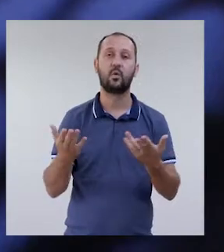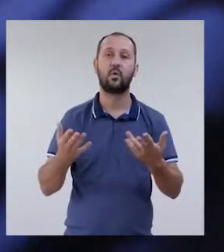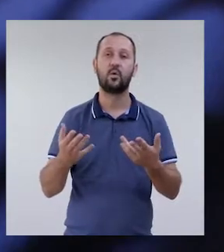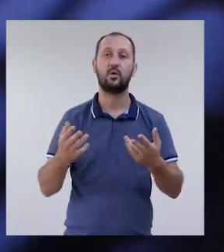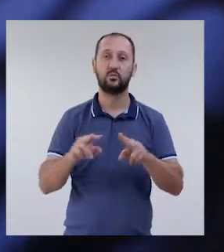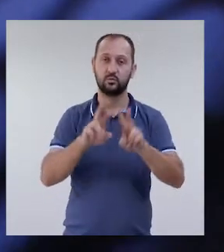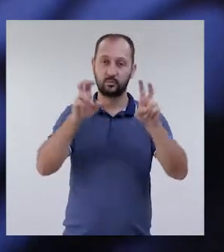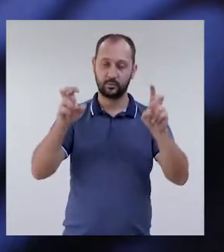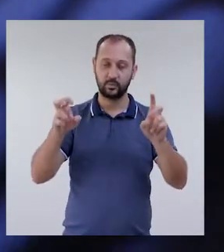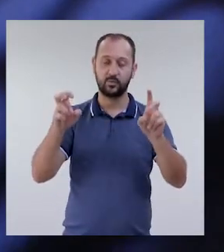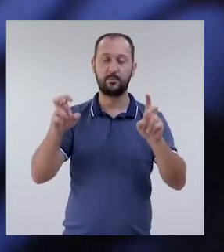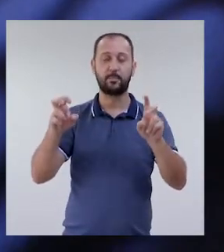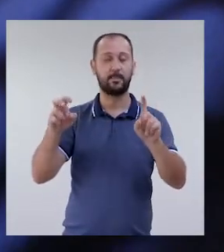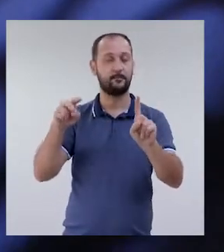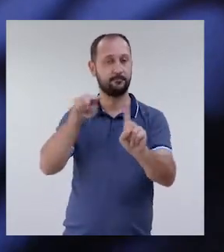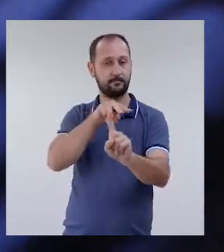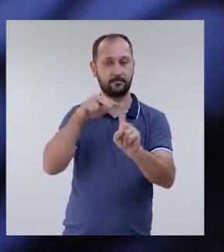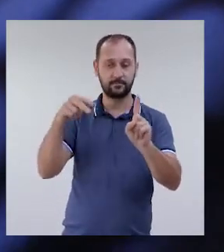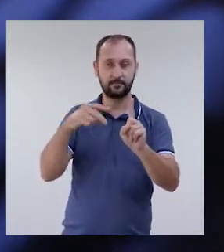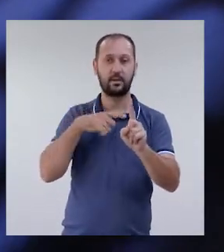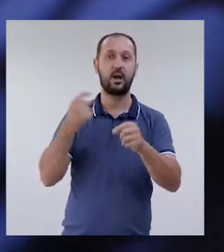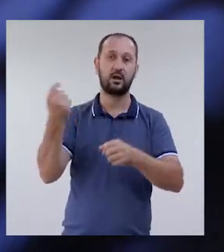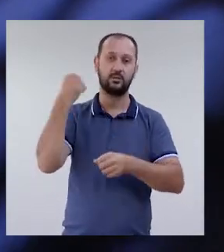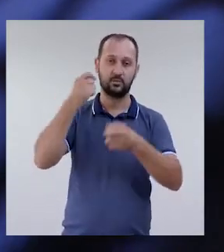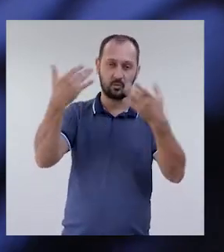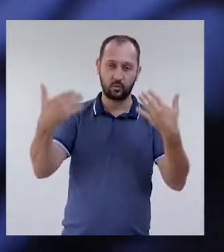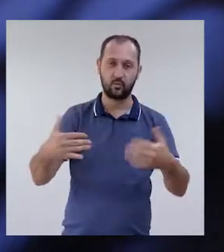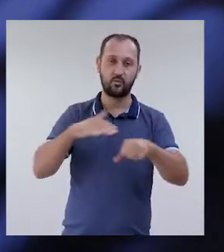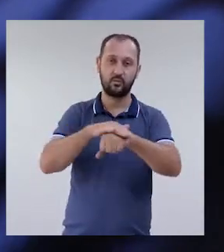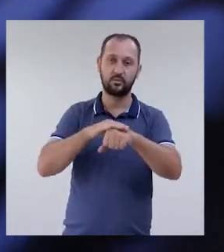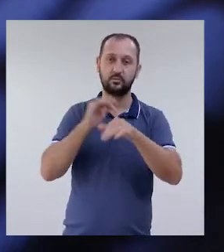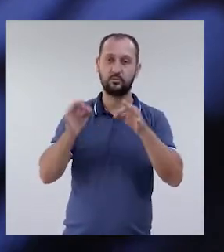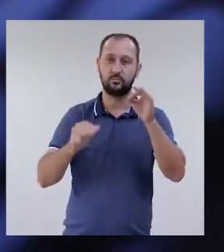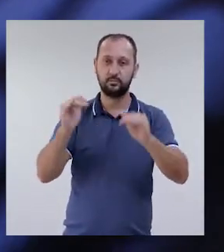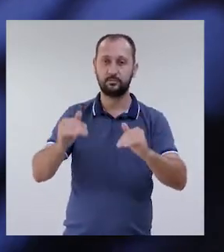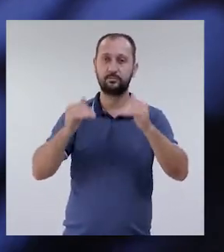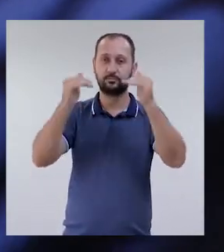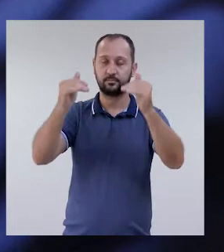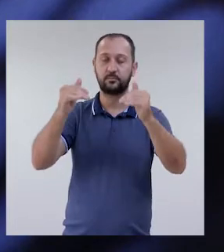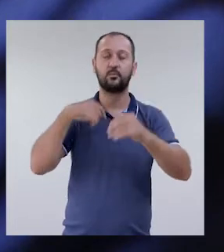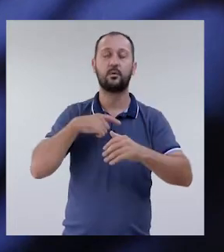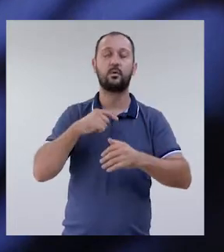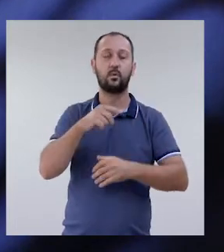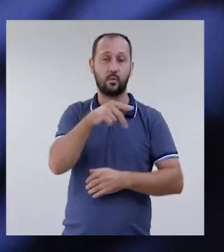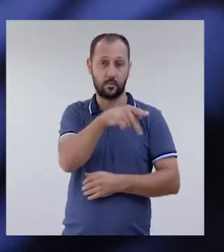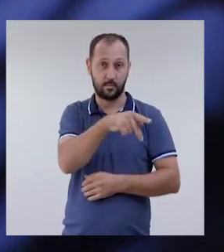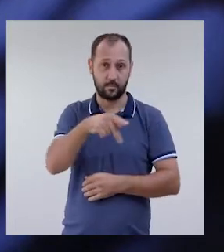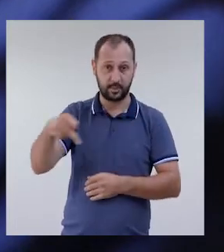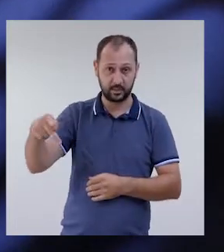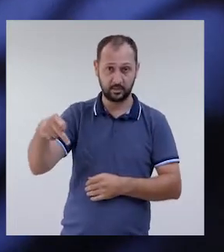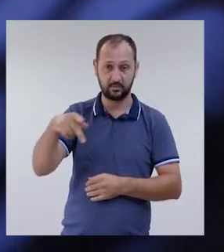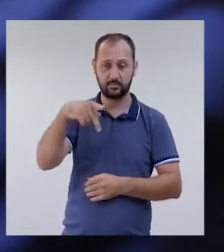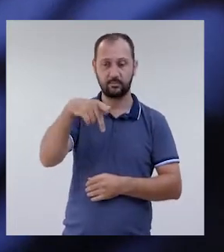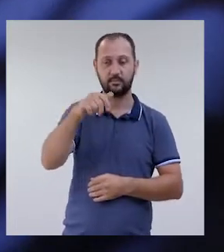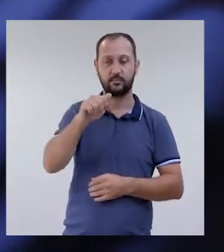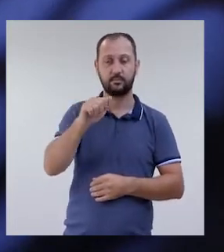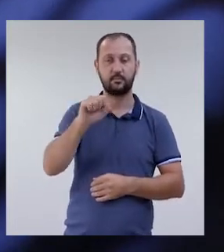Bem, a gente volta agora com o ponto de vista, dessa vez, como a gente falou no bloco anterior, com o desembargador e presidente do Tribunal de